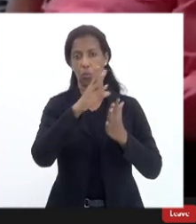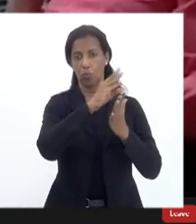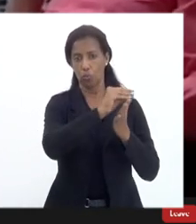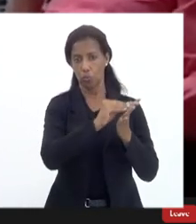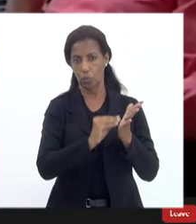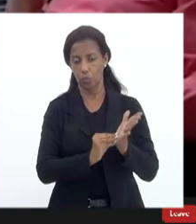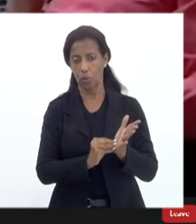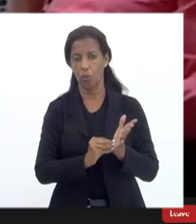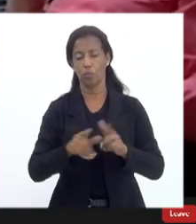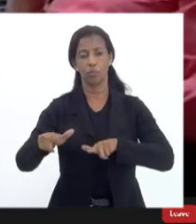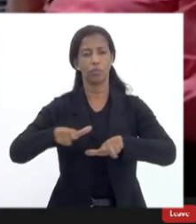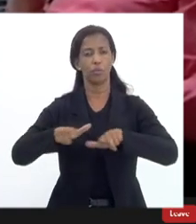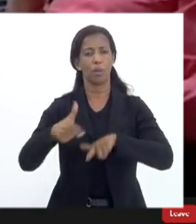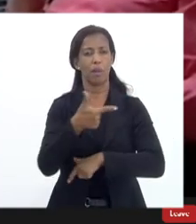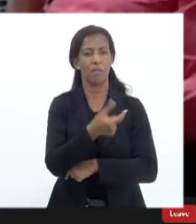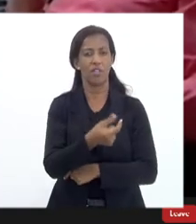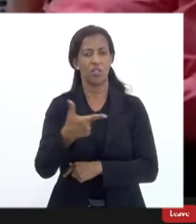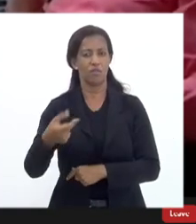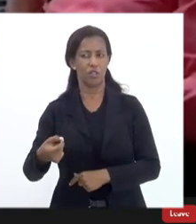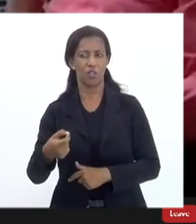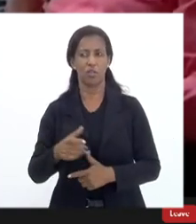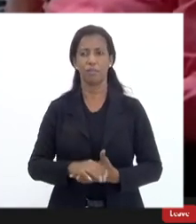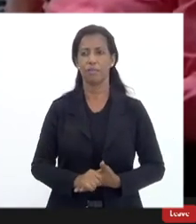conteúdos trabalhados em 2020.